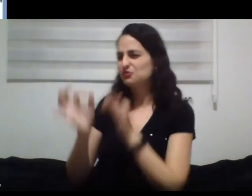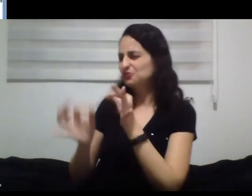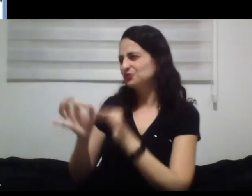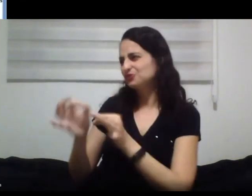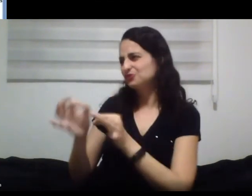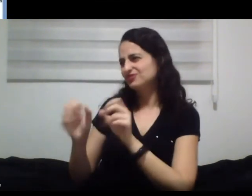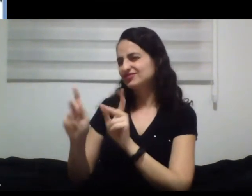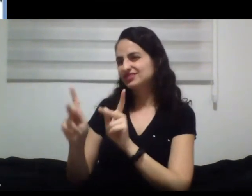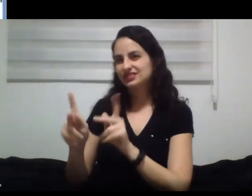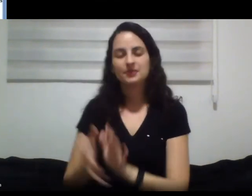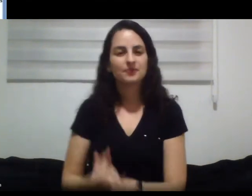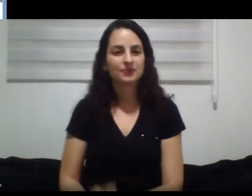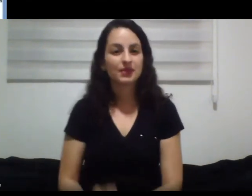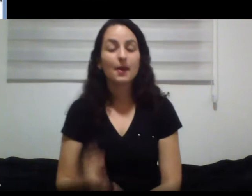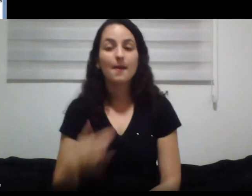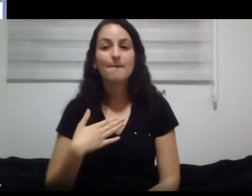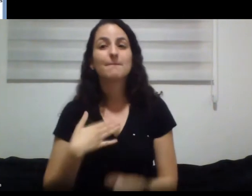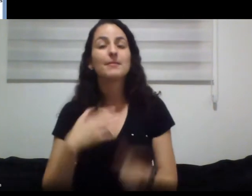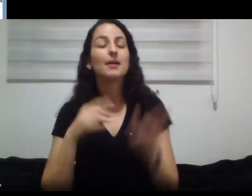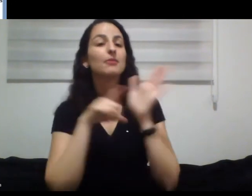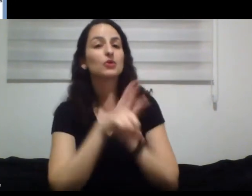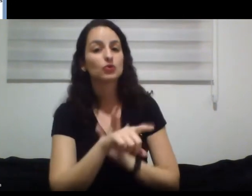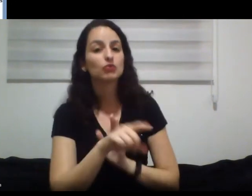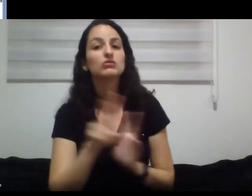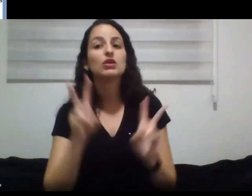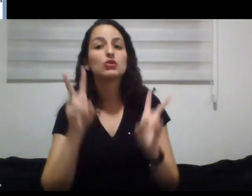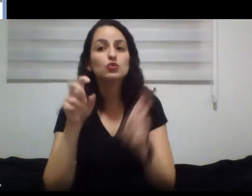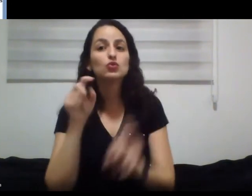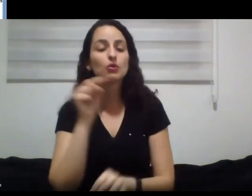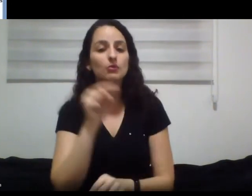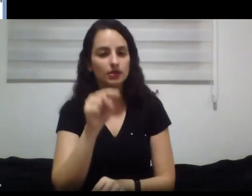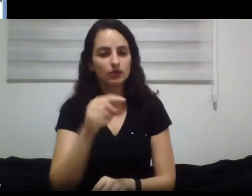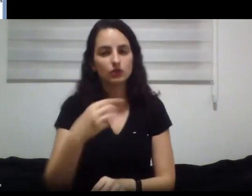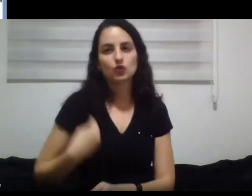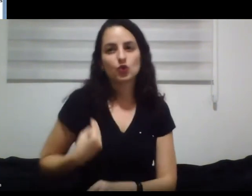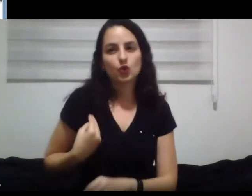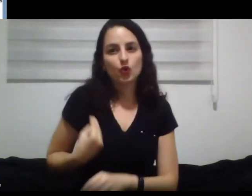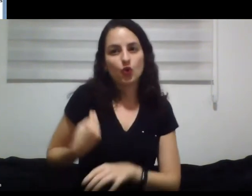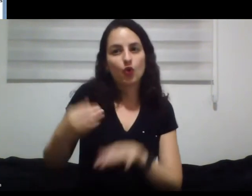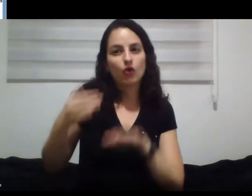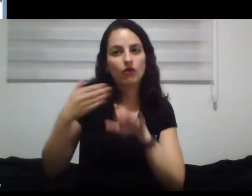todos esses que estão aqui anteriormente, por exemplo,